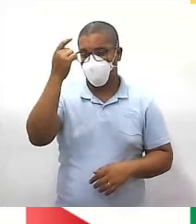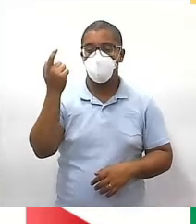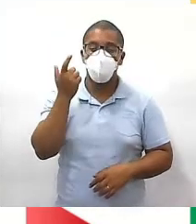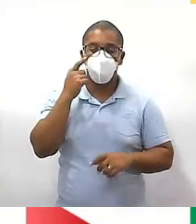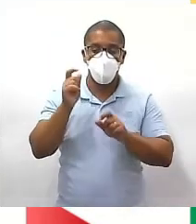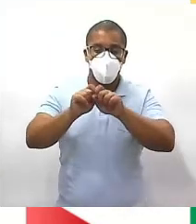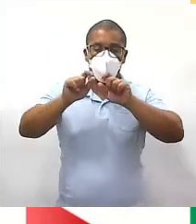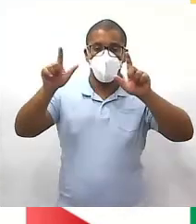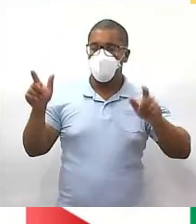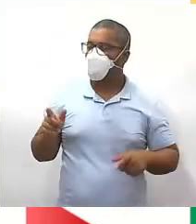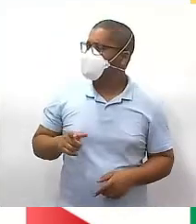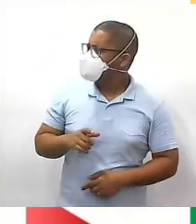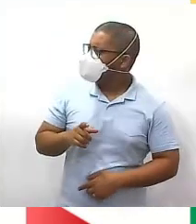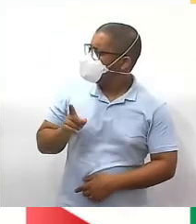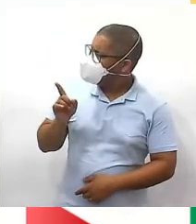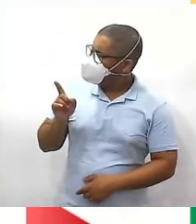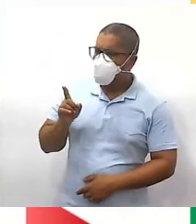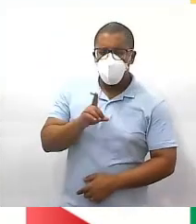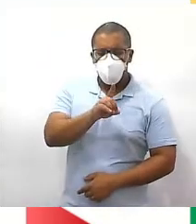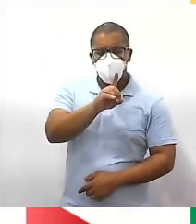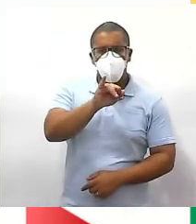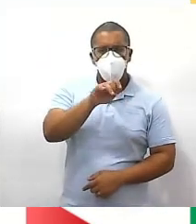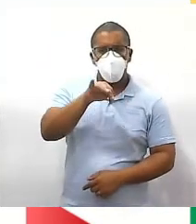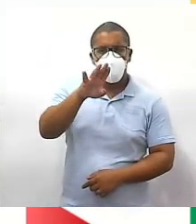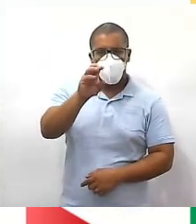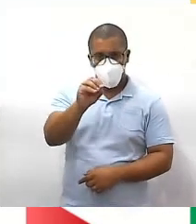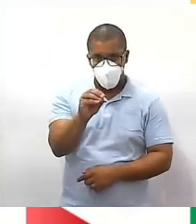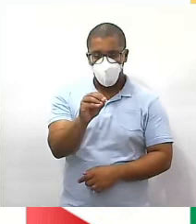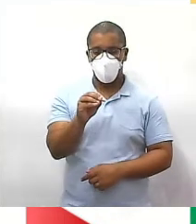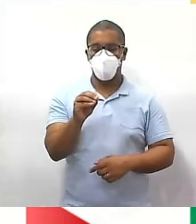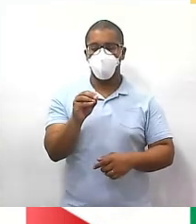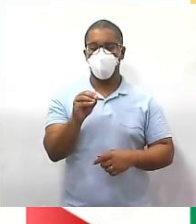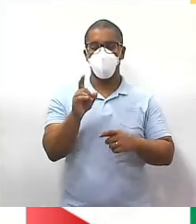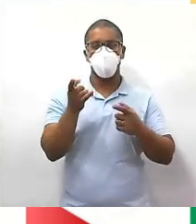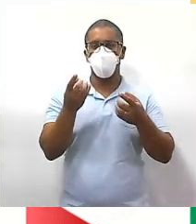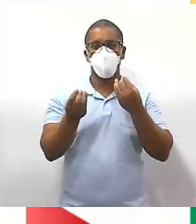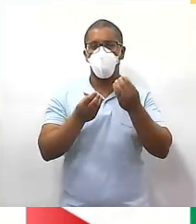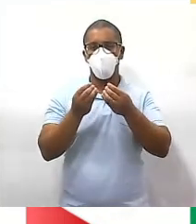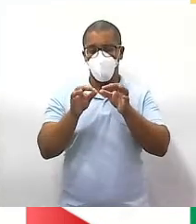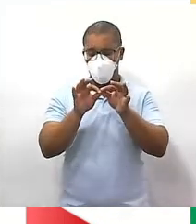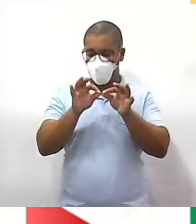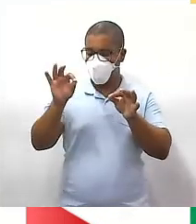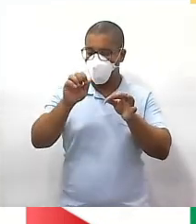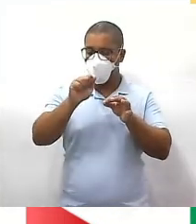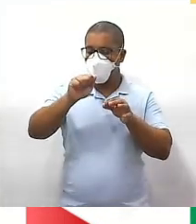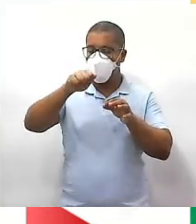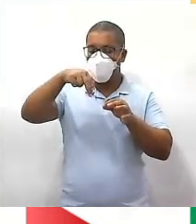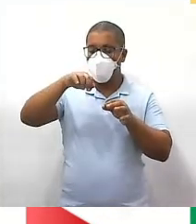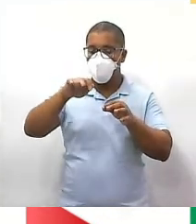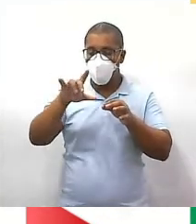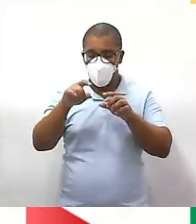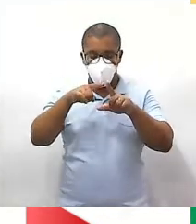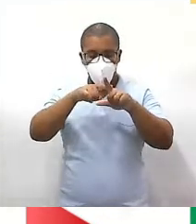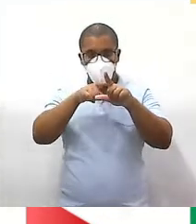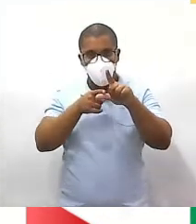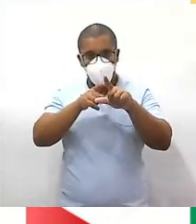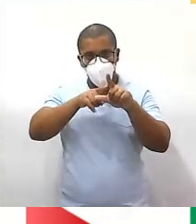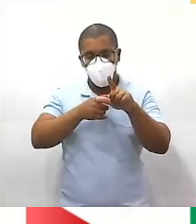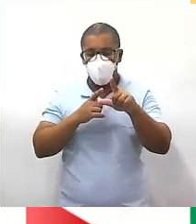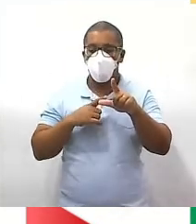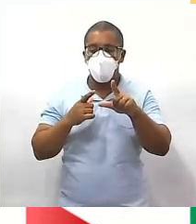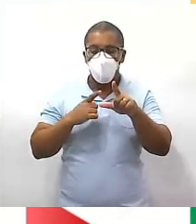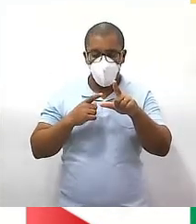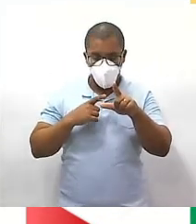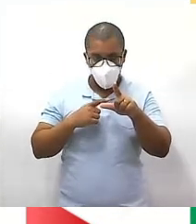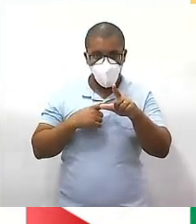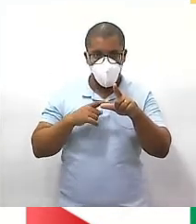ó, diâmetro. Em termos de ângulos, nós vamos ter a circunferência